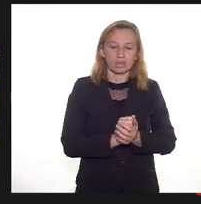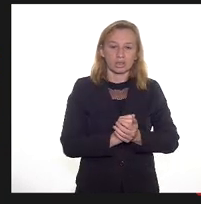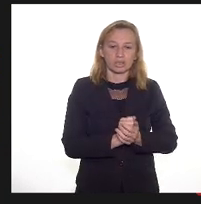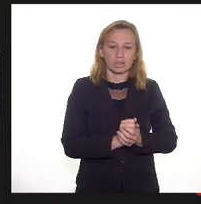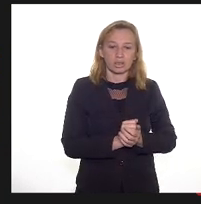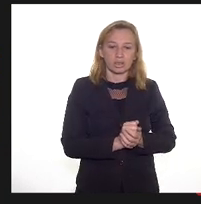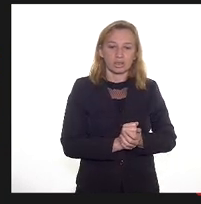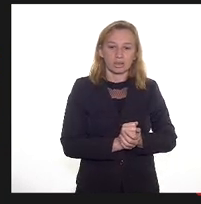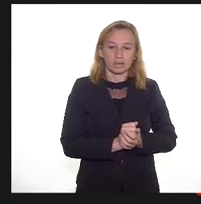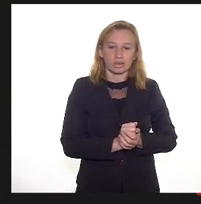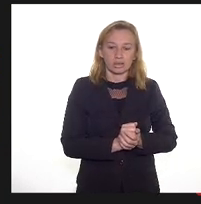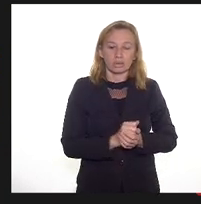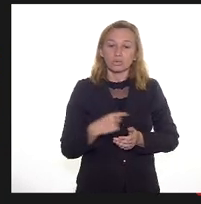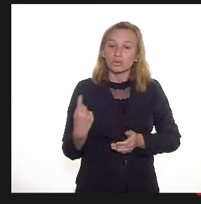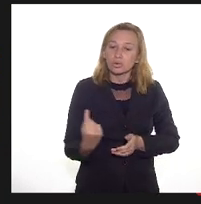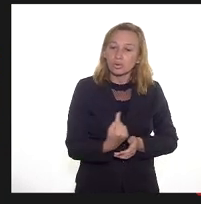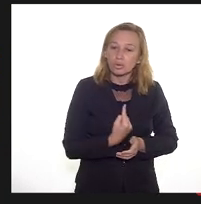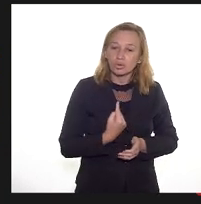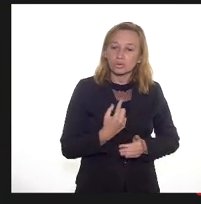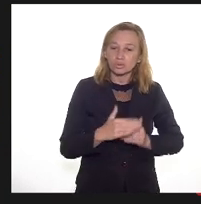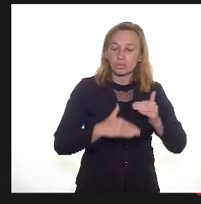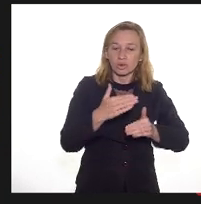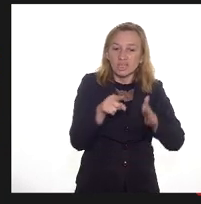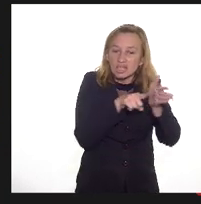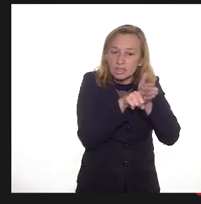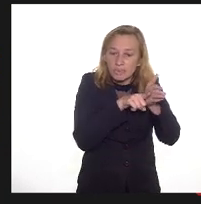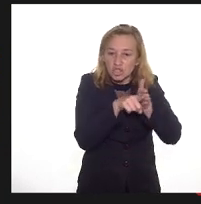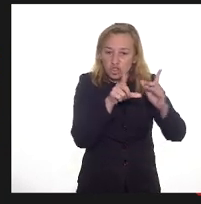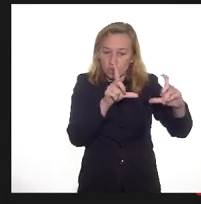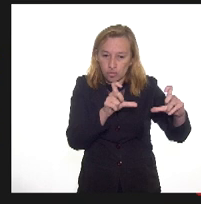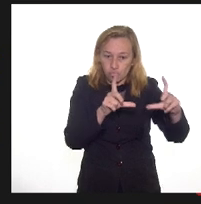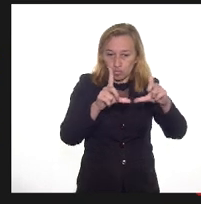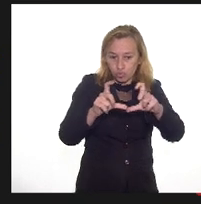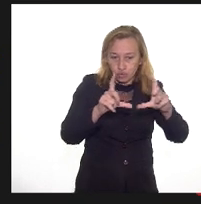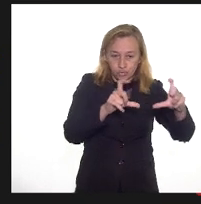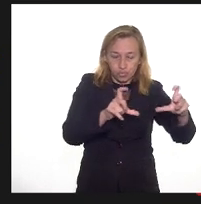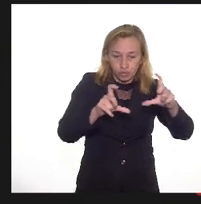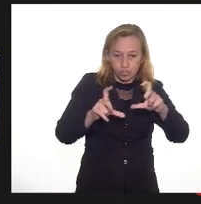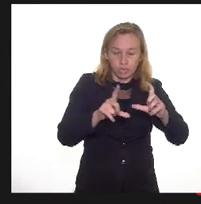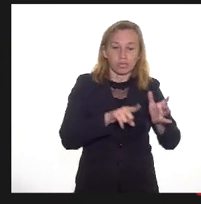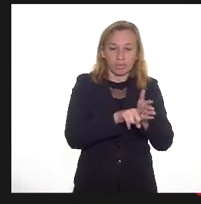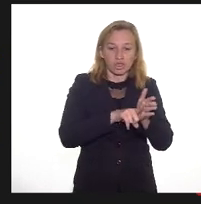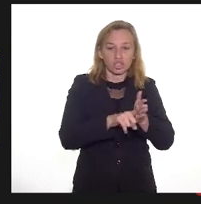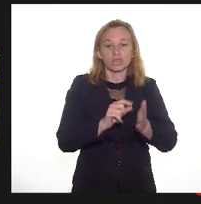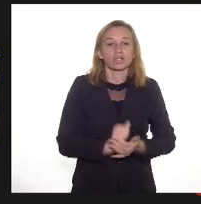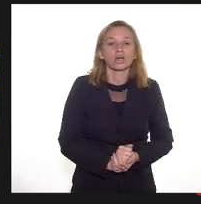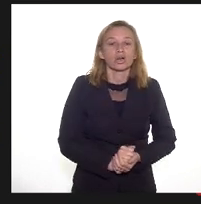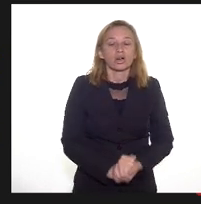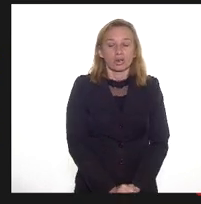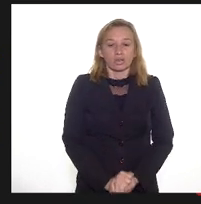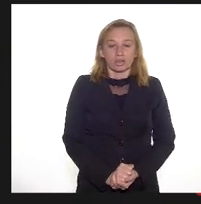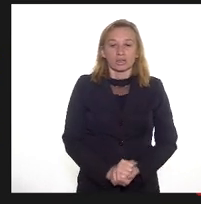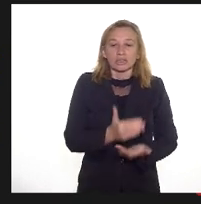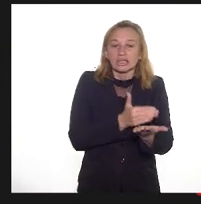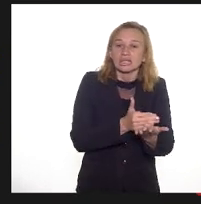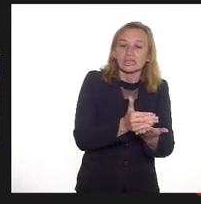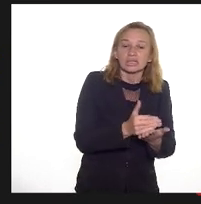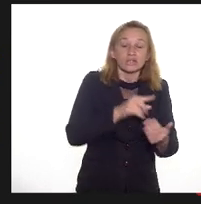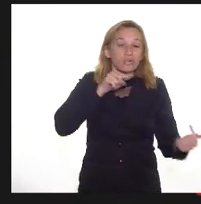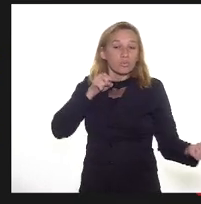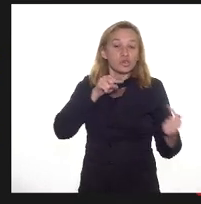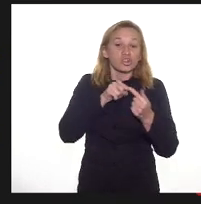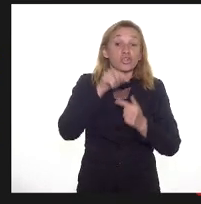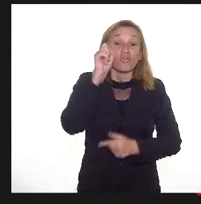o nosso processo de pesquisa de campo. Então, o objetivo inicial da pesquisa